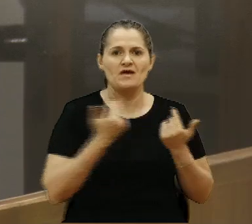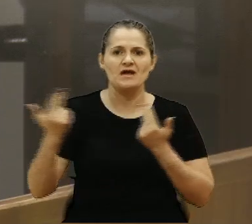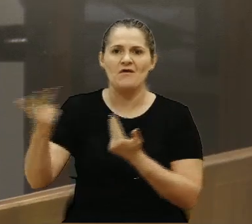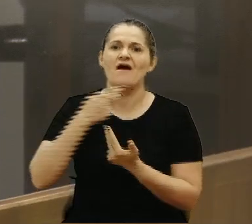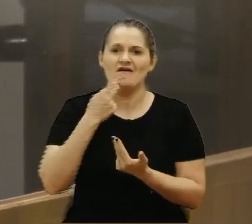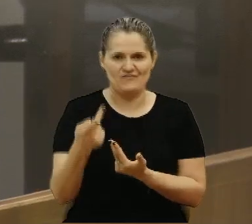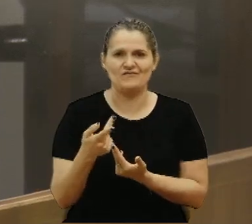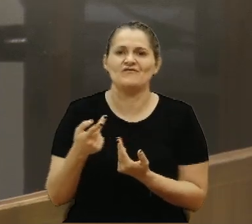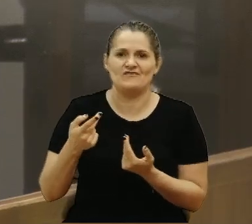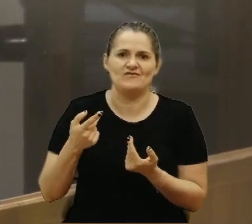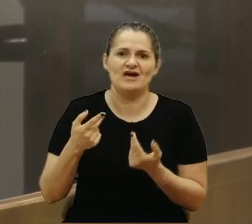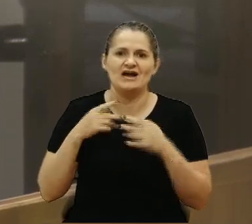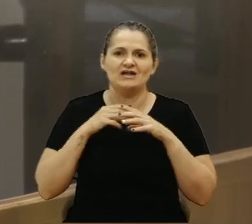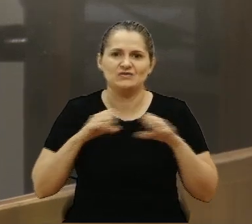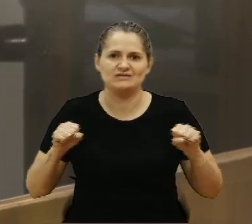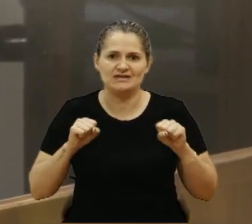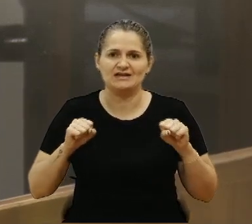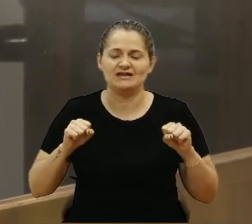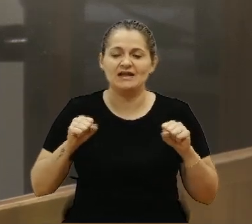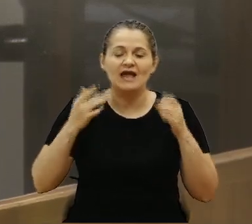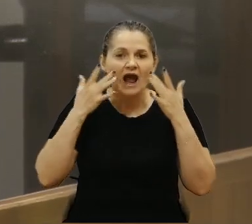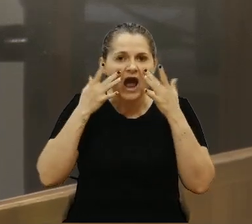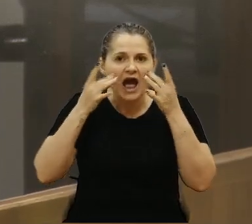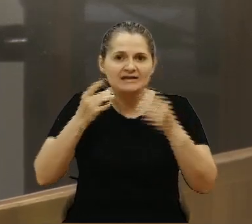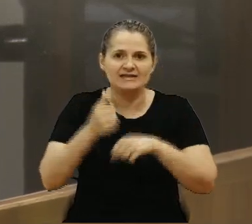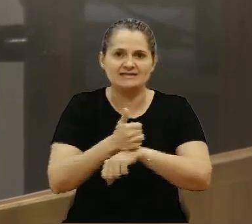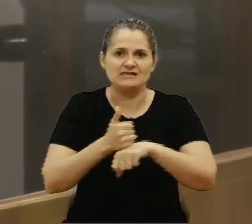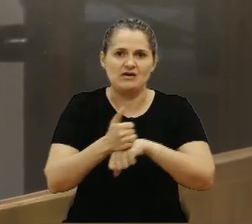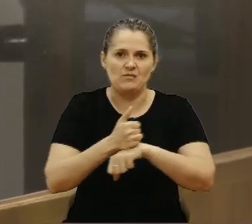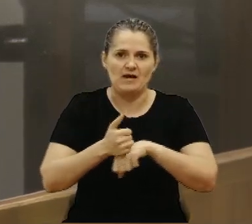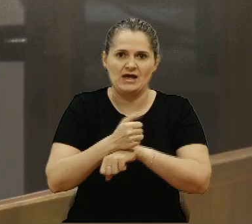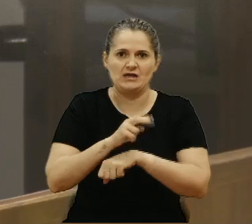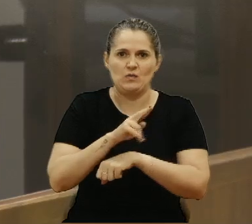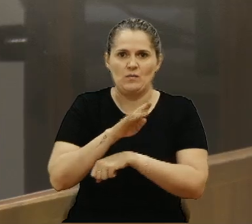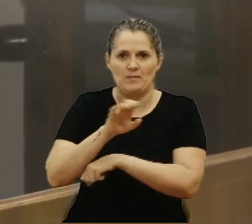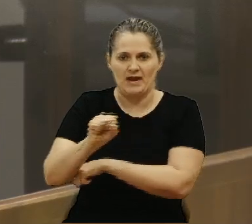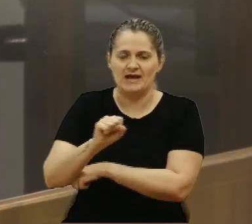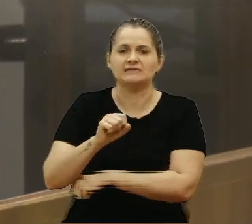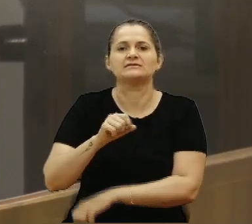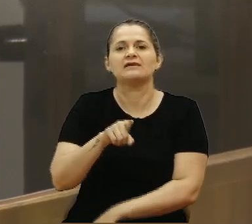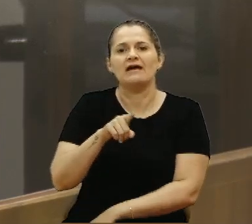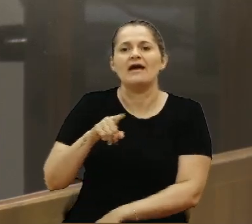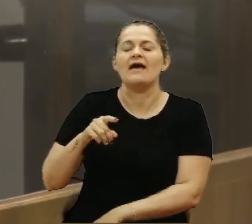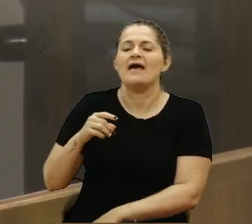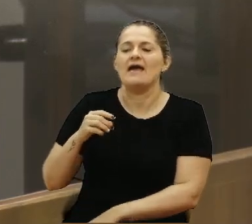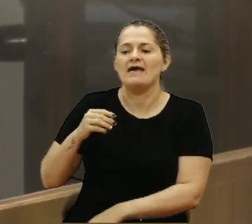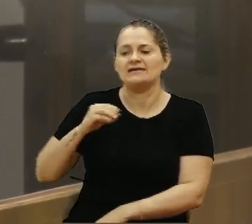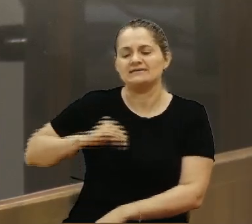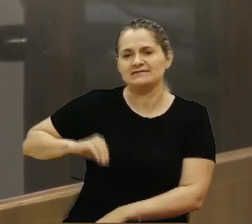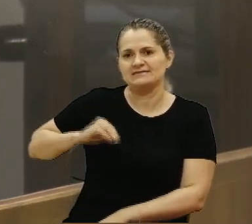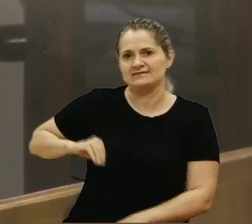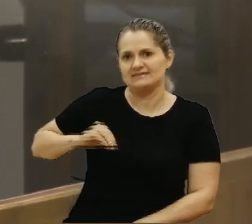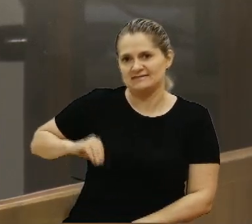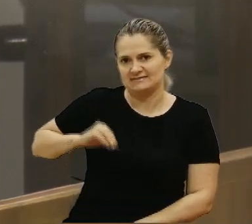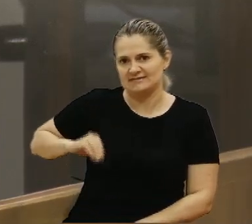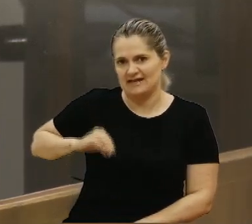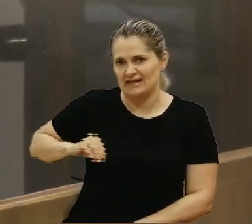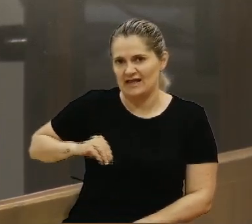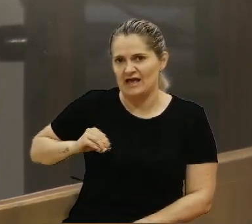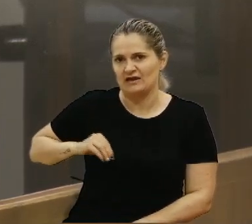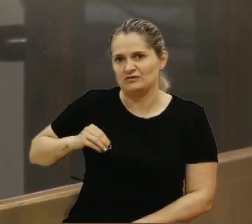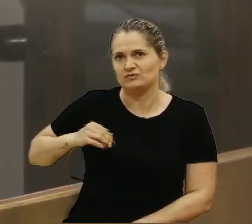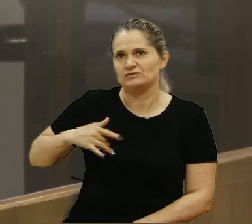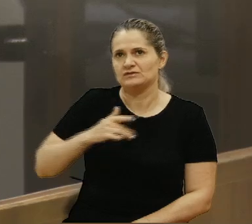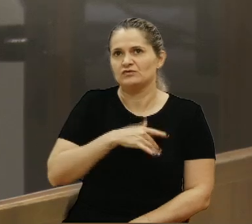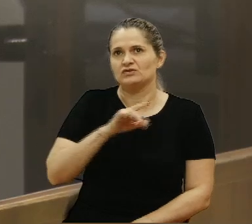secretário. Atenção básica, só para vocês saberem, a folha de pagamento da saúde representa 38% dos 27%, tá? Que eles